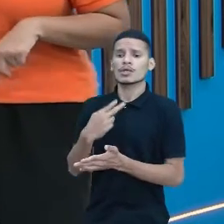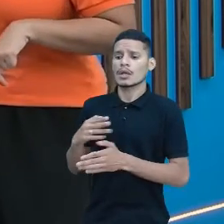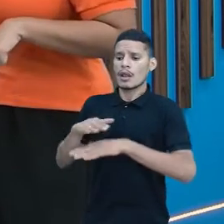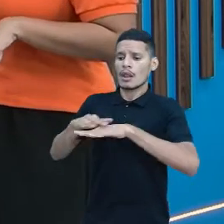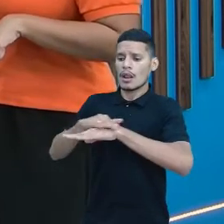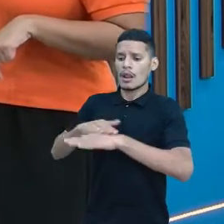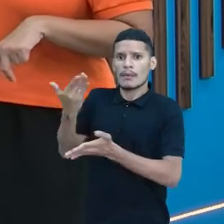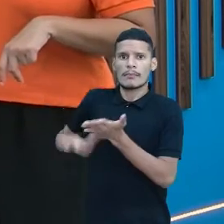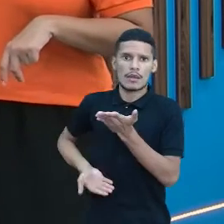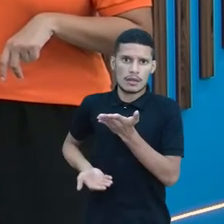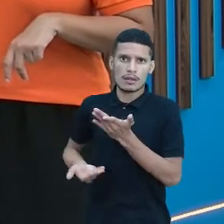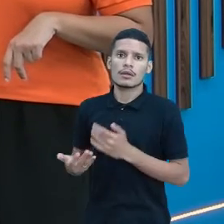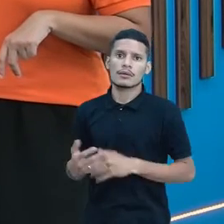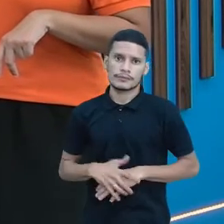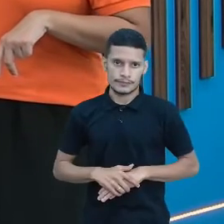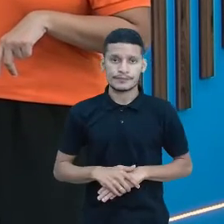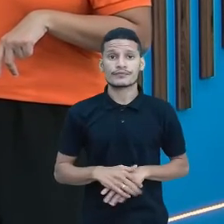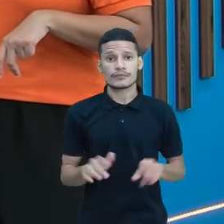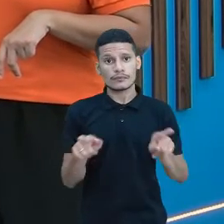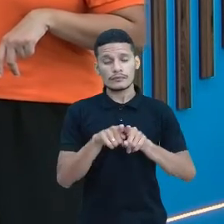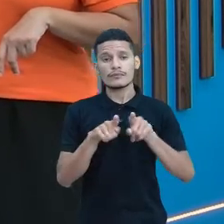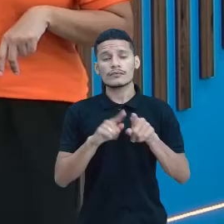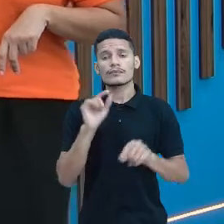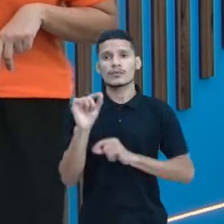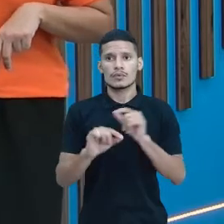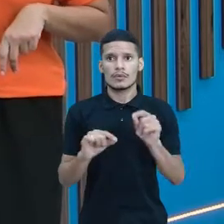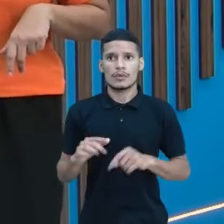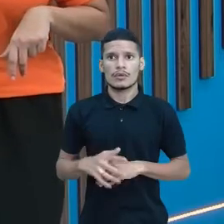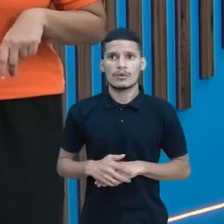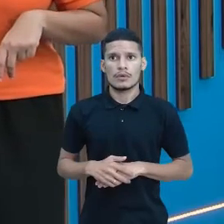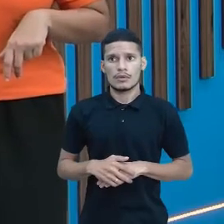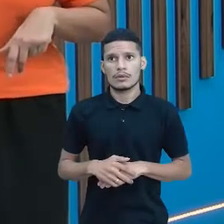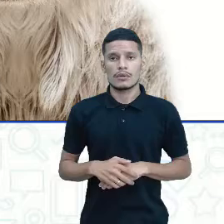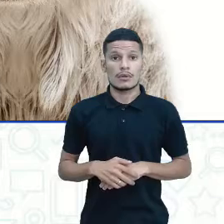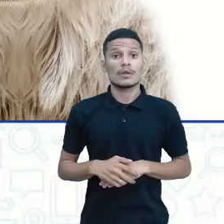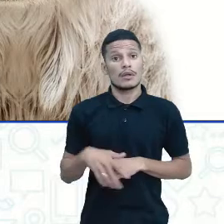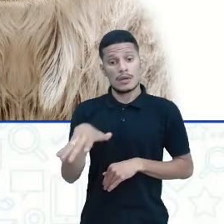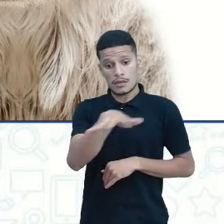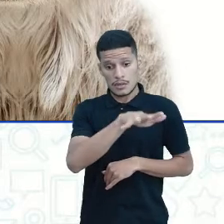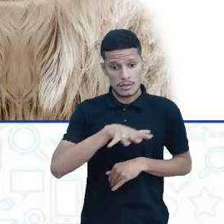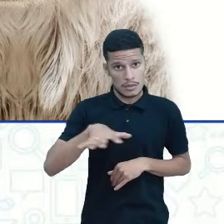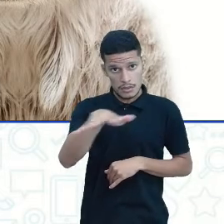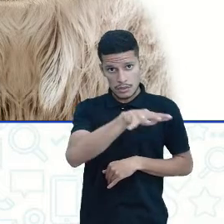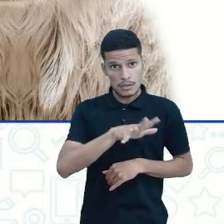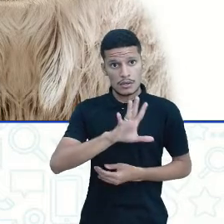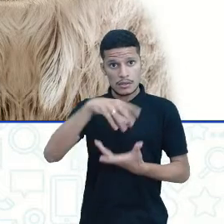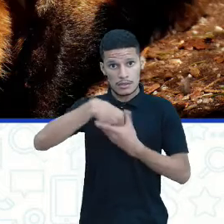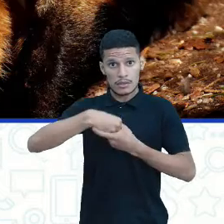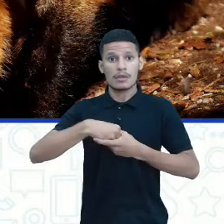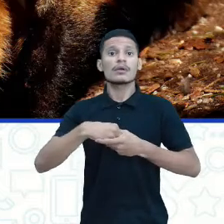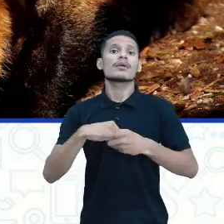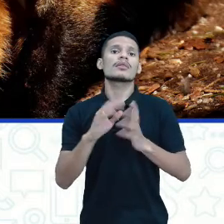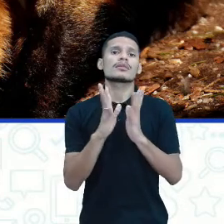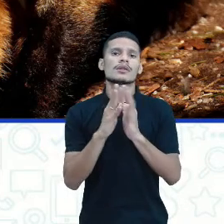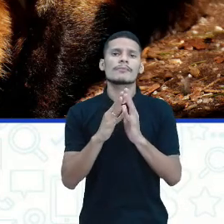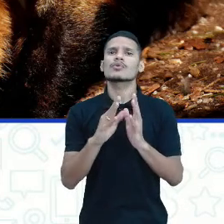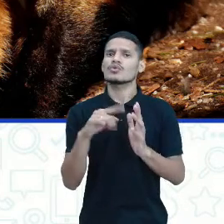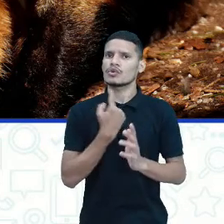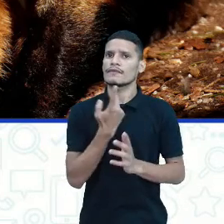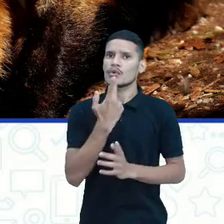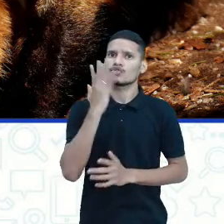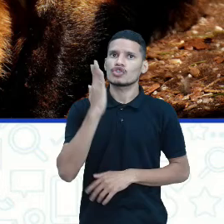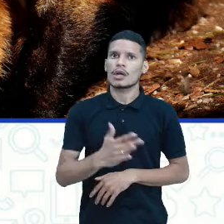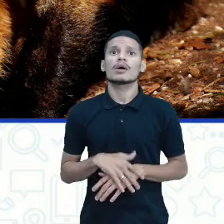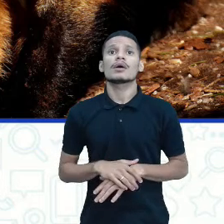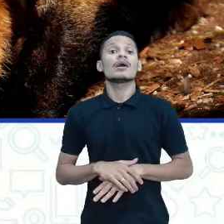isso? E aí, pelo ambiente ser dinâmico, isso aqui eu já disse. Então, no